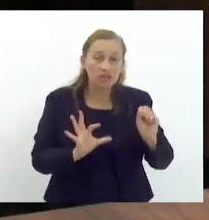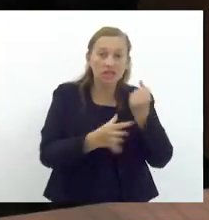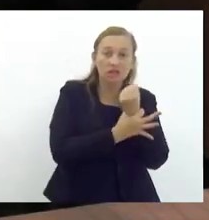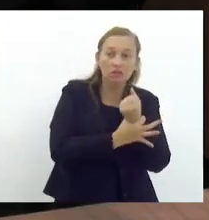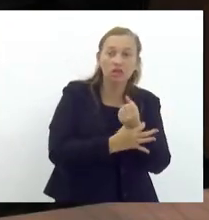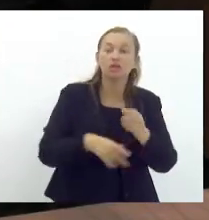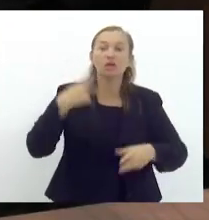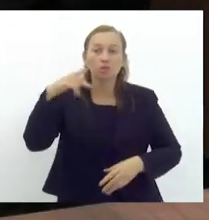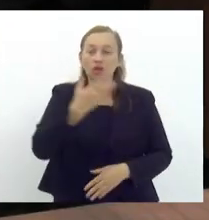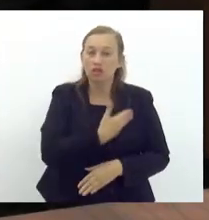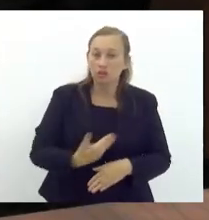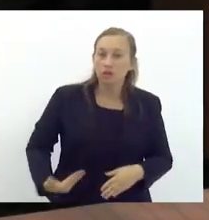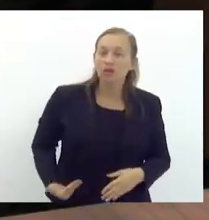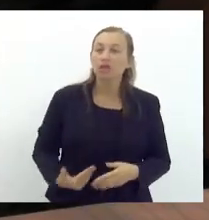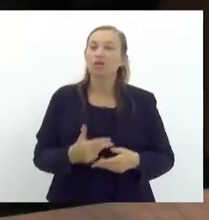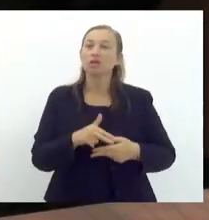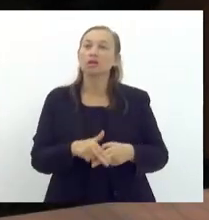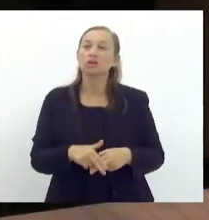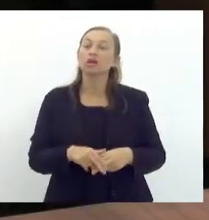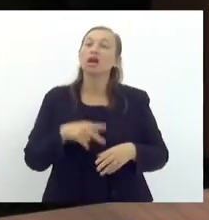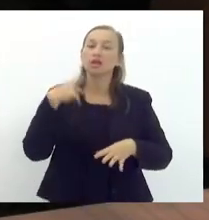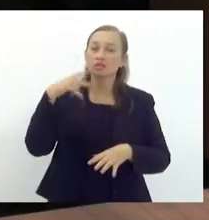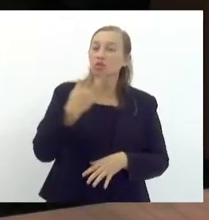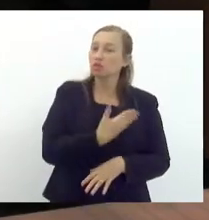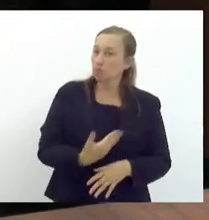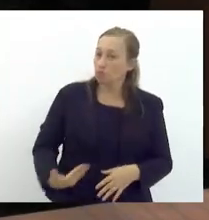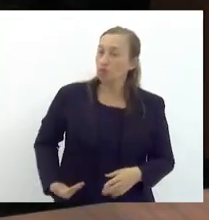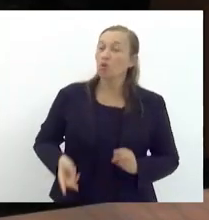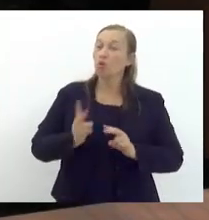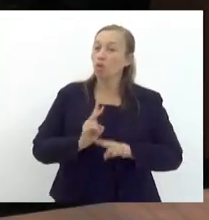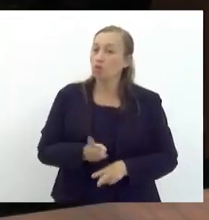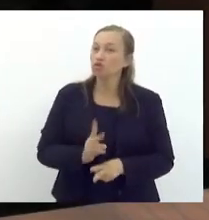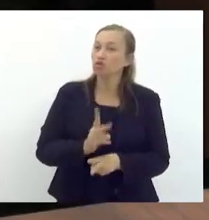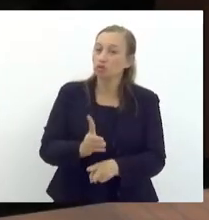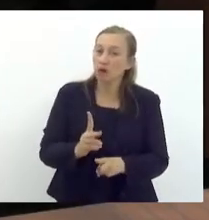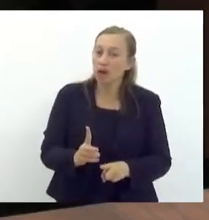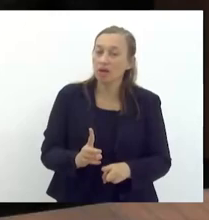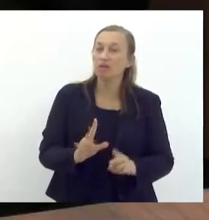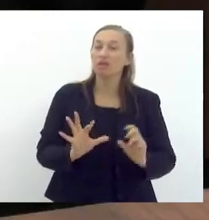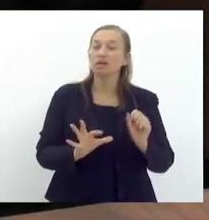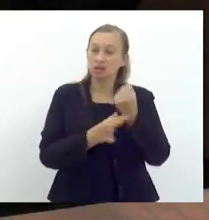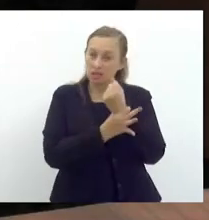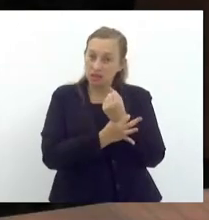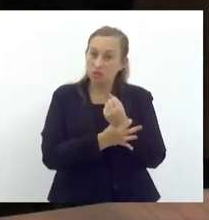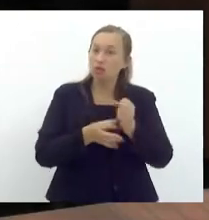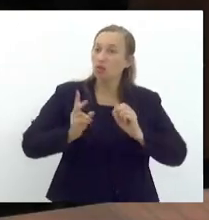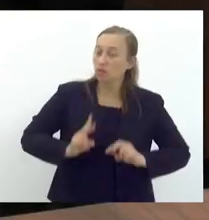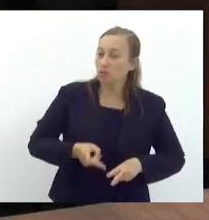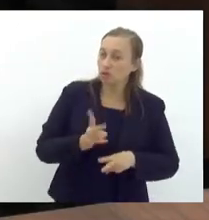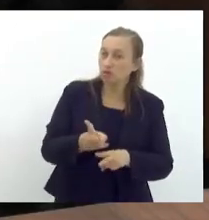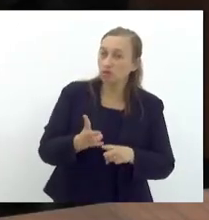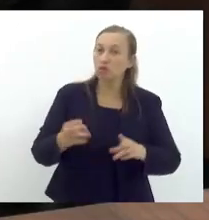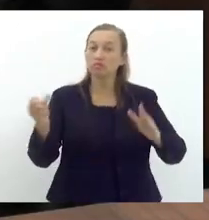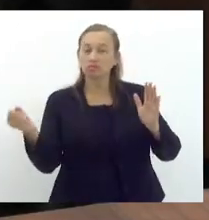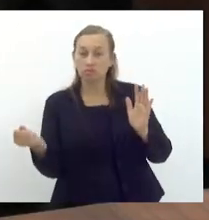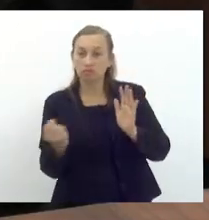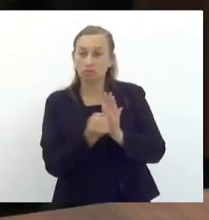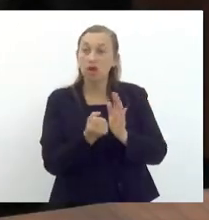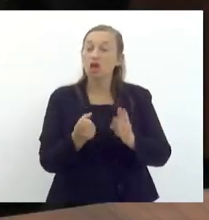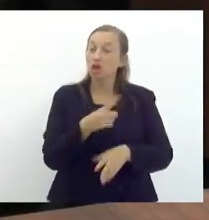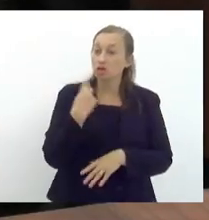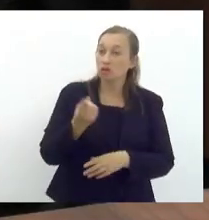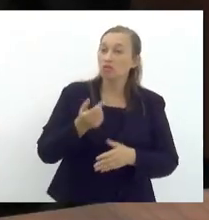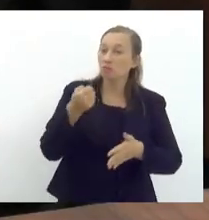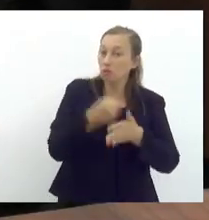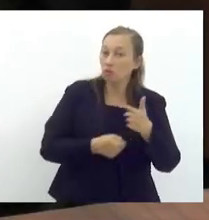públicas e dessa forma essas políticas públicas continuaram garantidas continuaram carimbadas e a gente